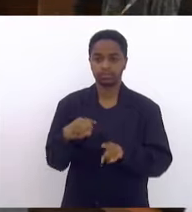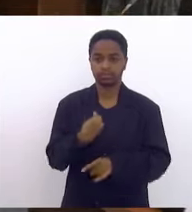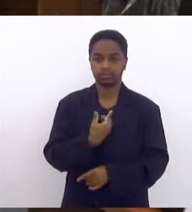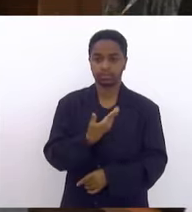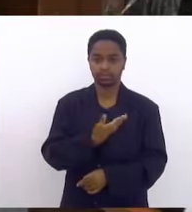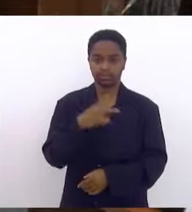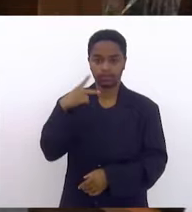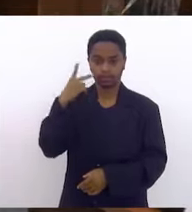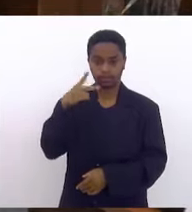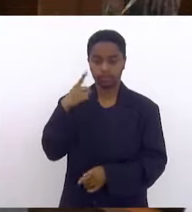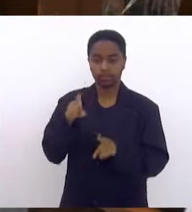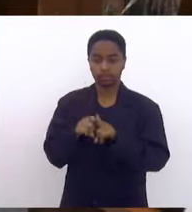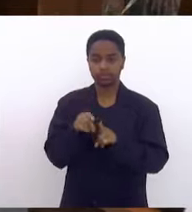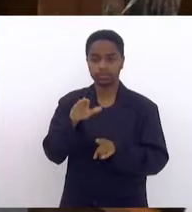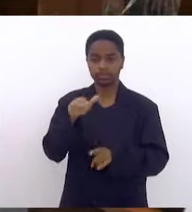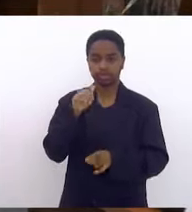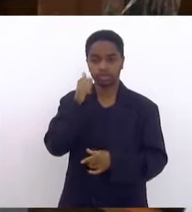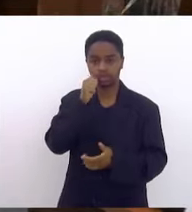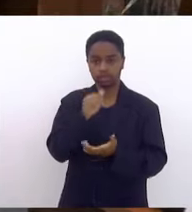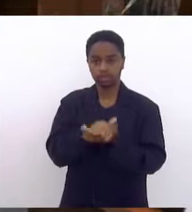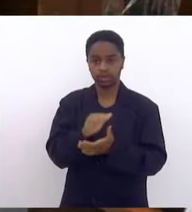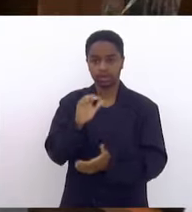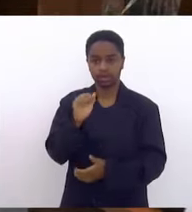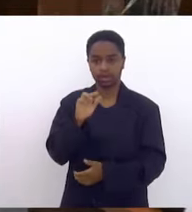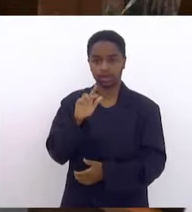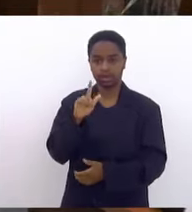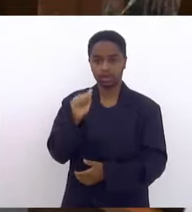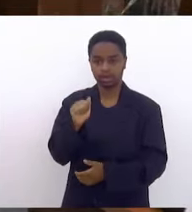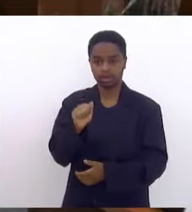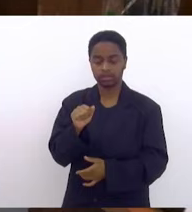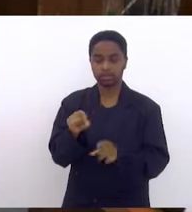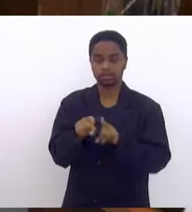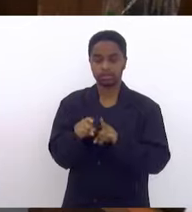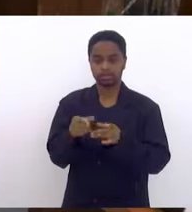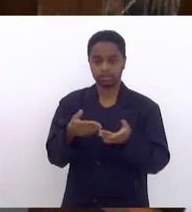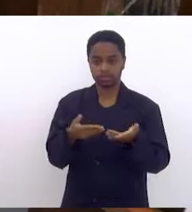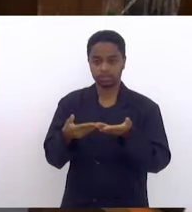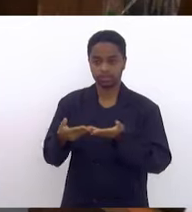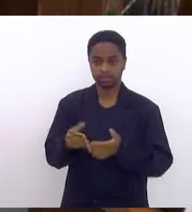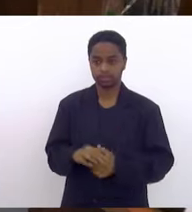Queria chamar também a sua esposa Carla para estar aqui conosco também, para poder receber,